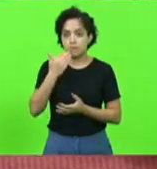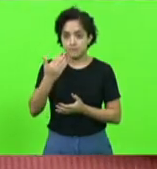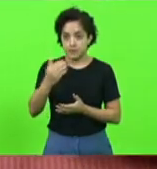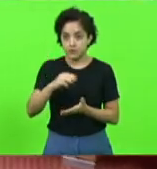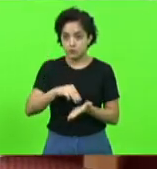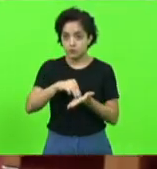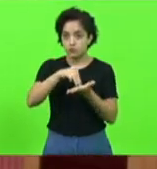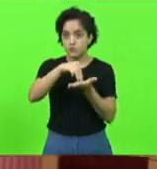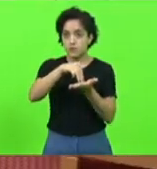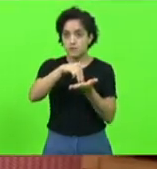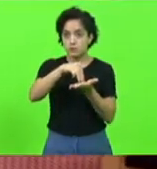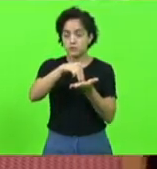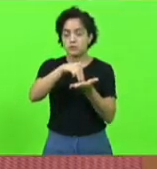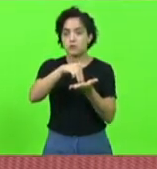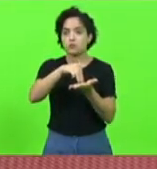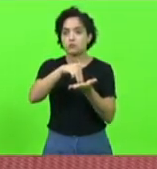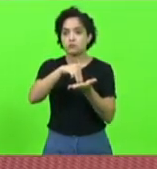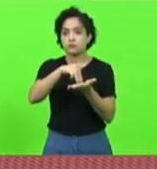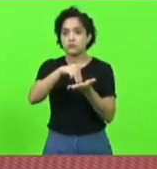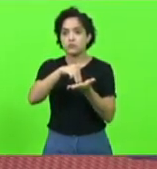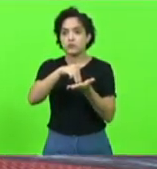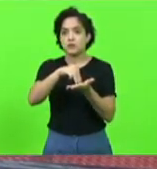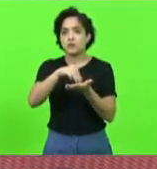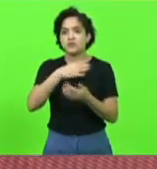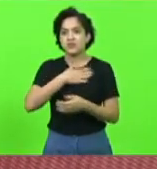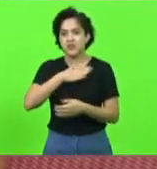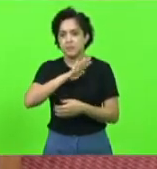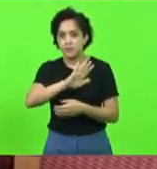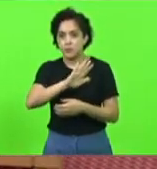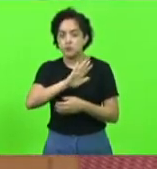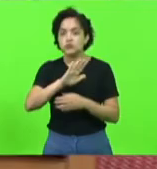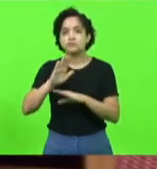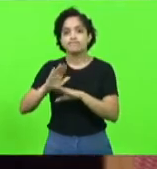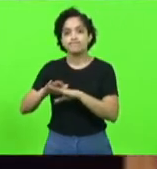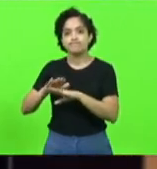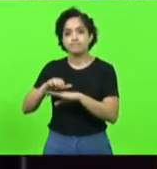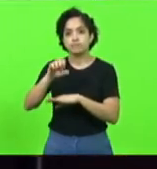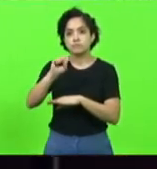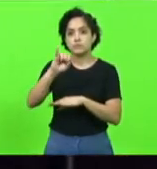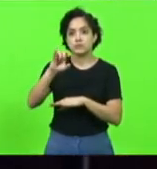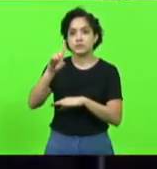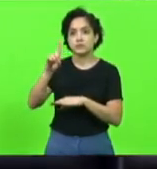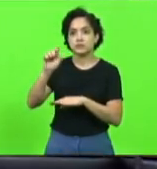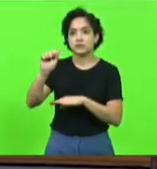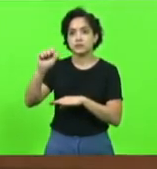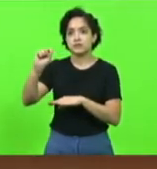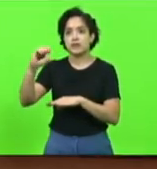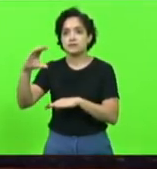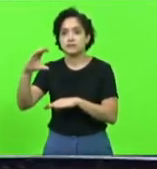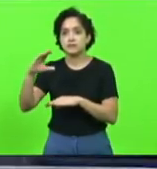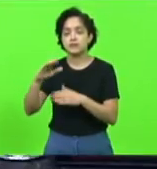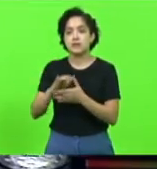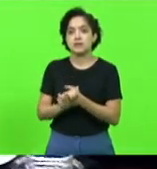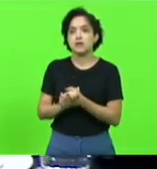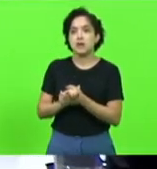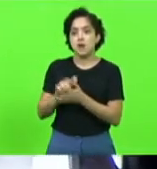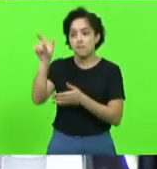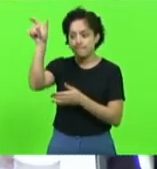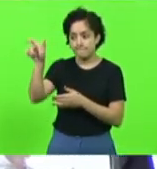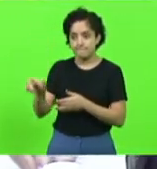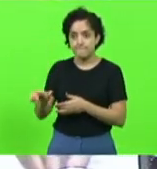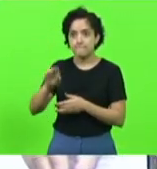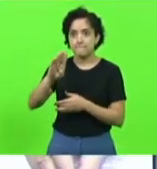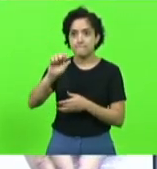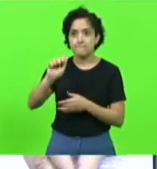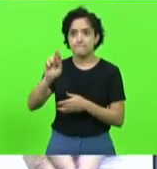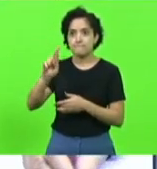moção de repúdio a um ato da SIDASC em relação a Bárbara Hartmann, que é uma ativista da Farra